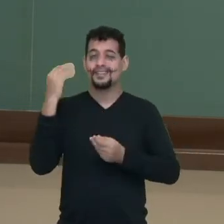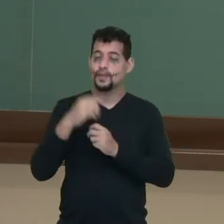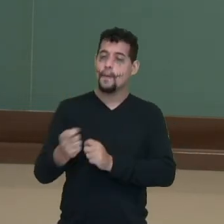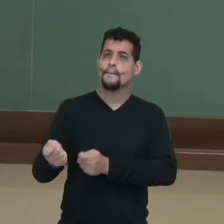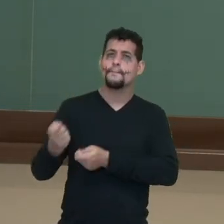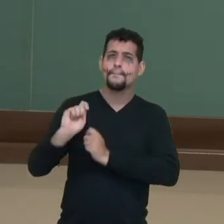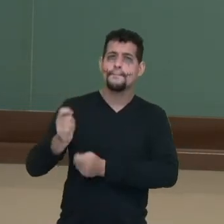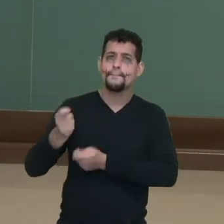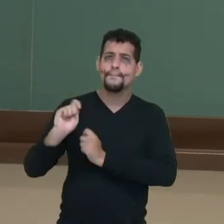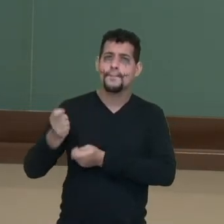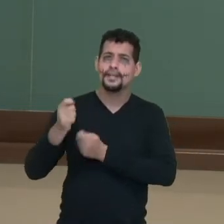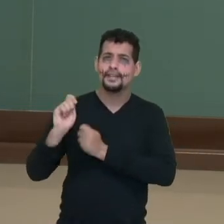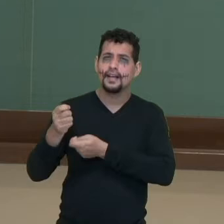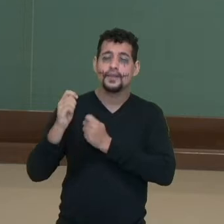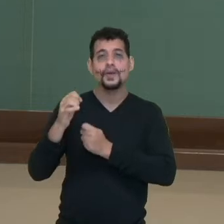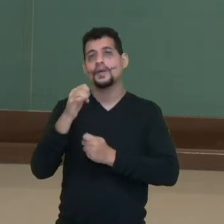pescadores